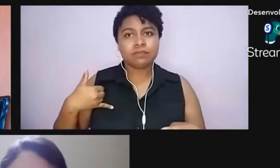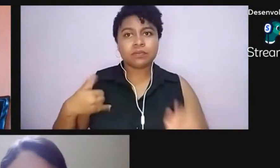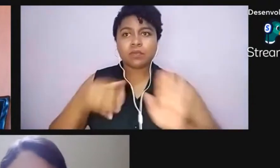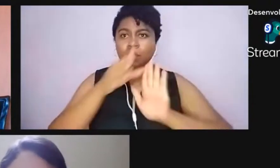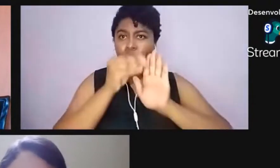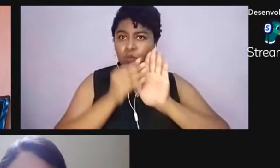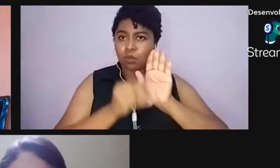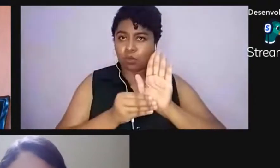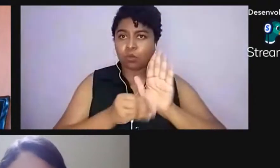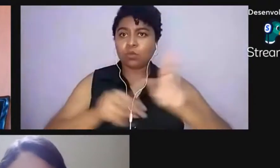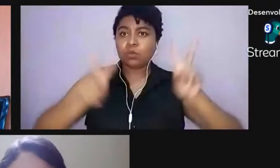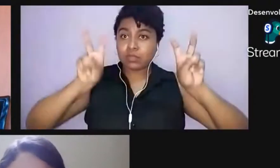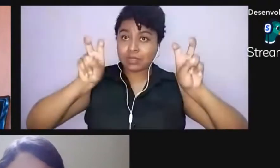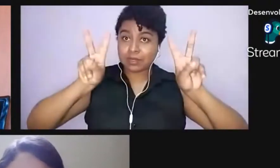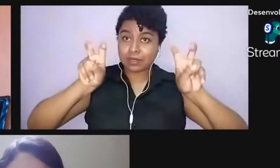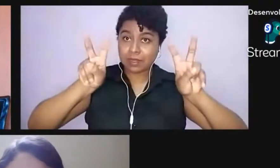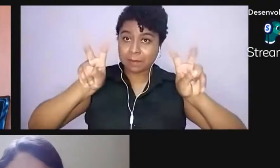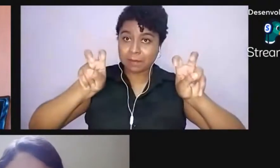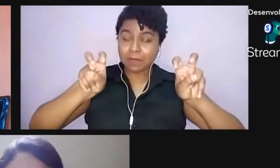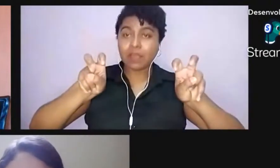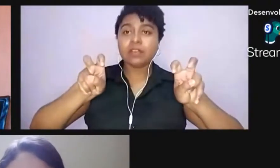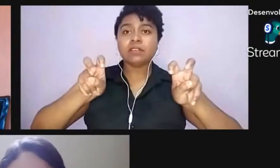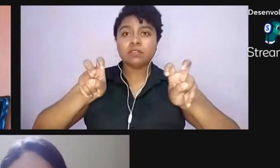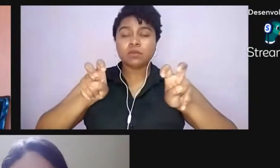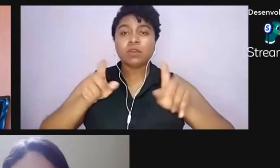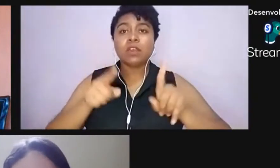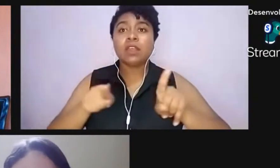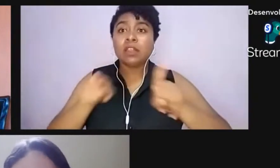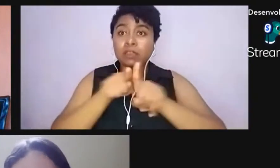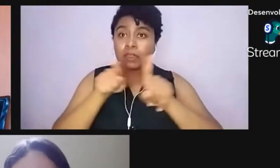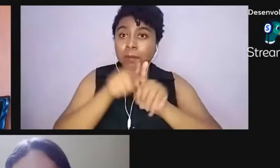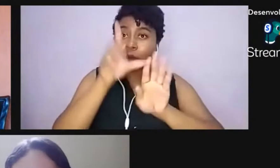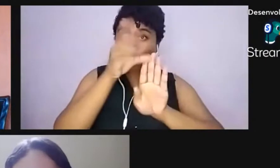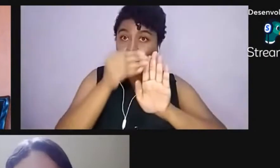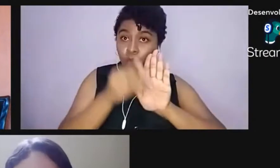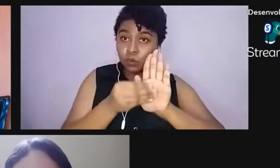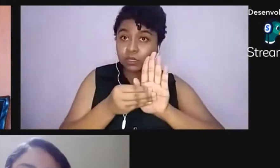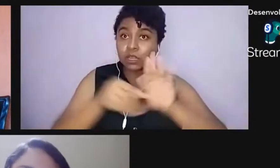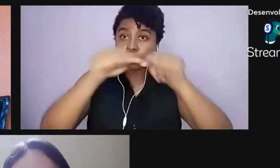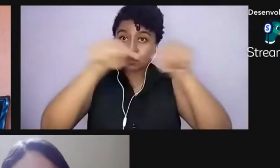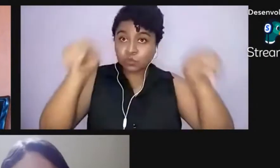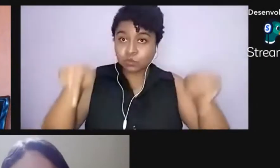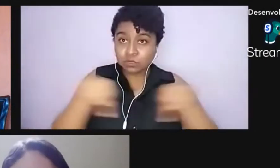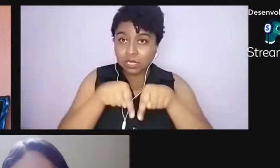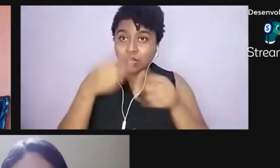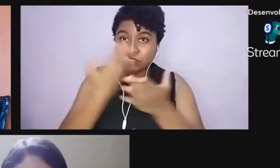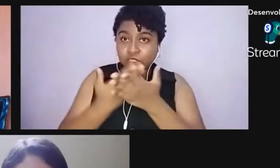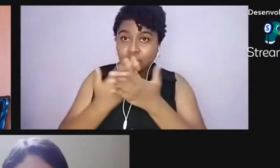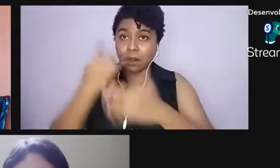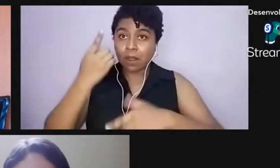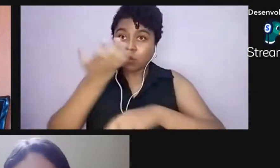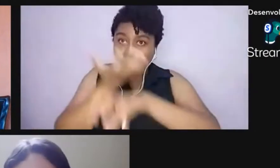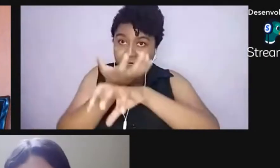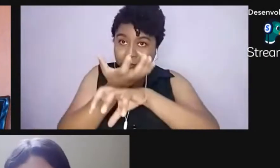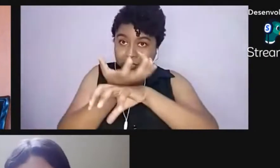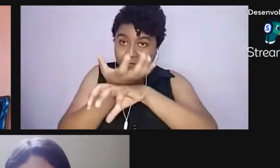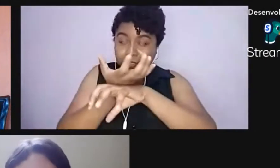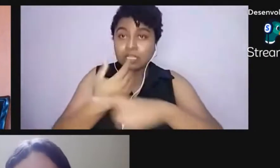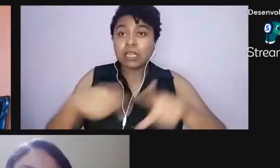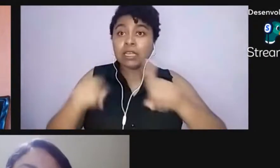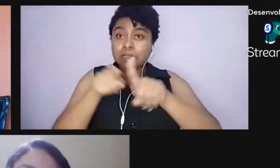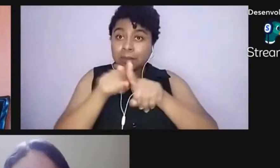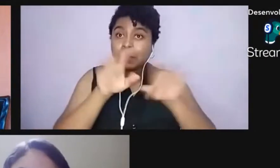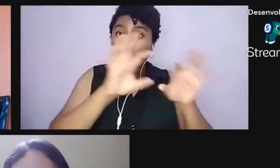temático, desde o conteúdo em sala de aula da matéria, com o contexto que vão